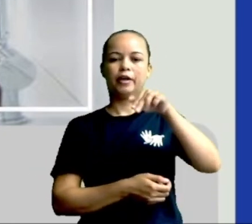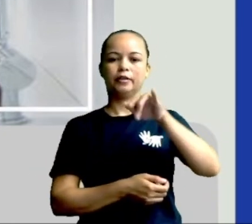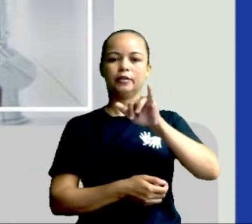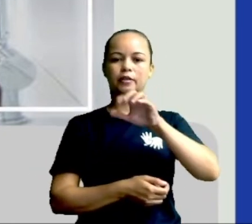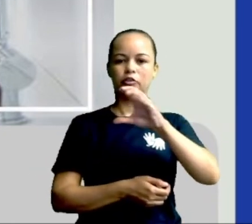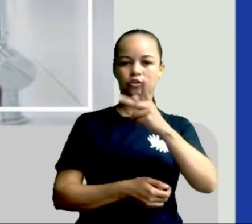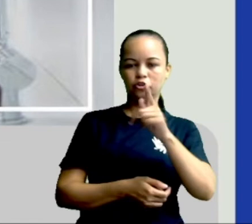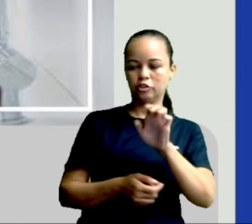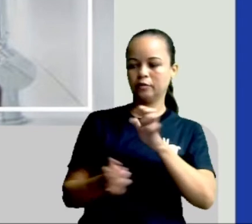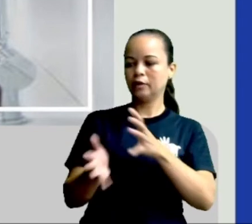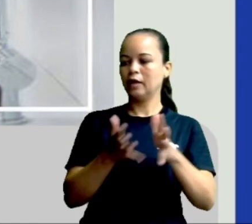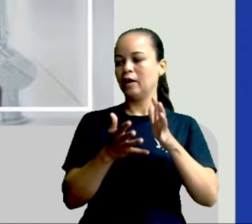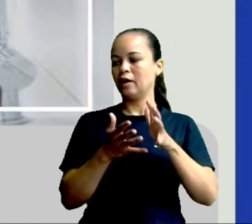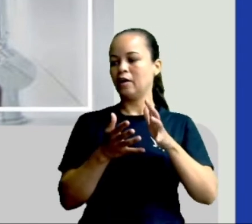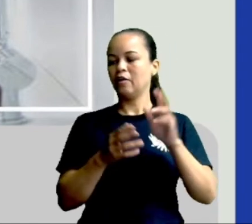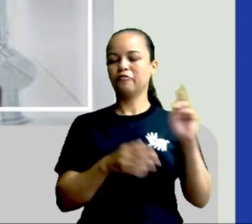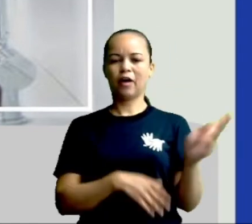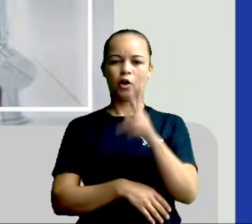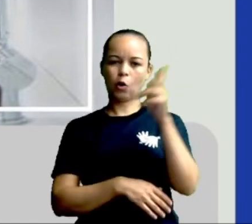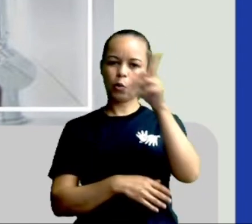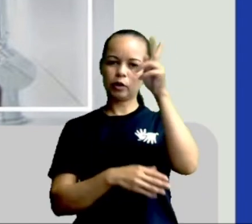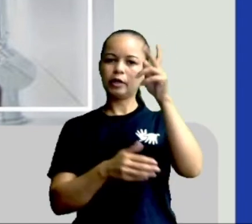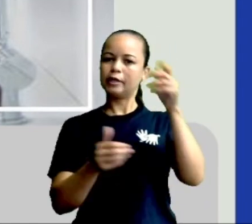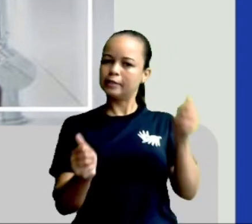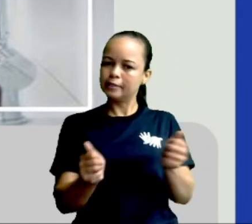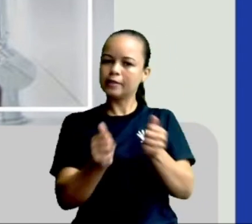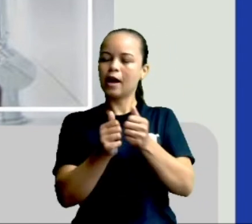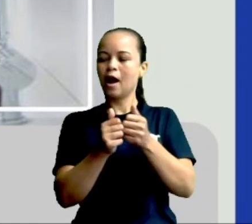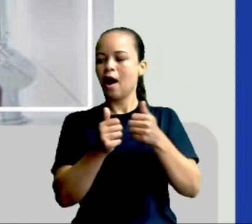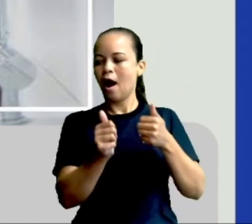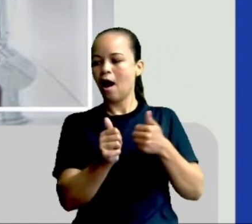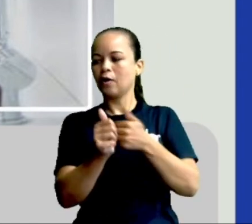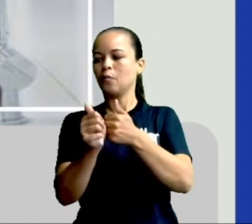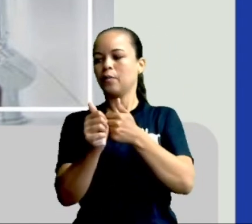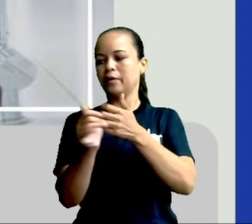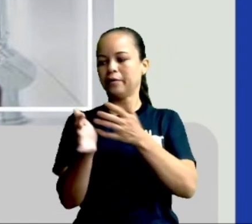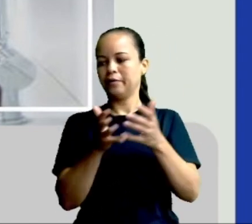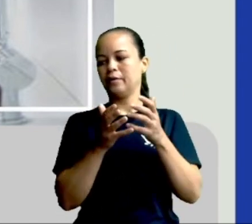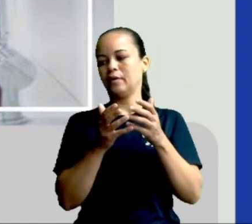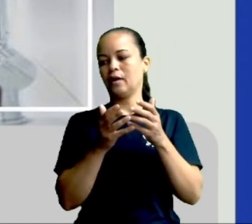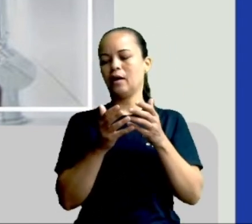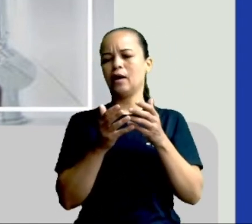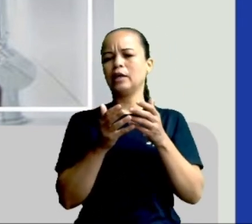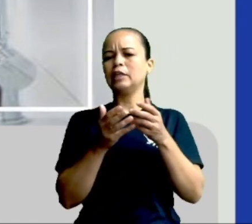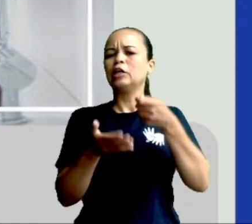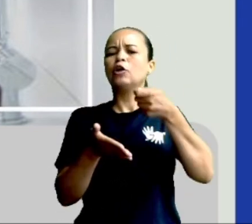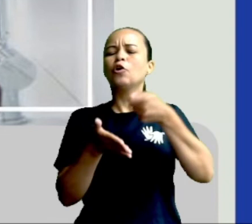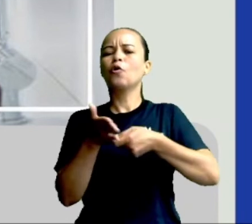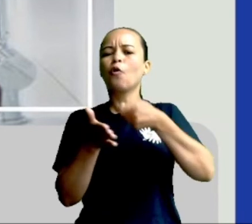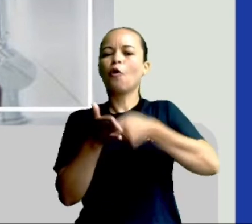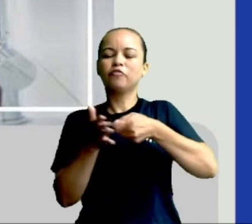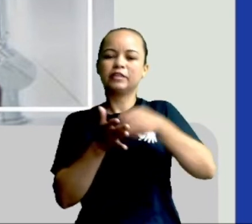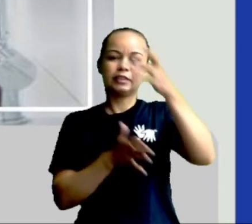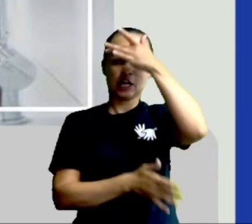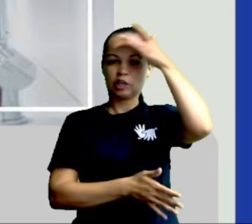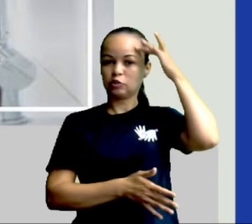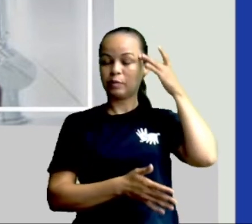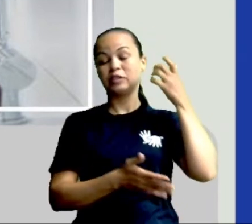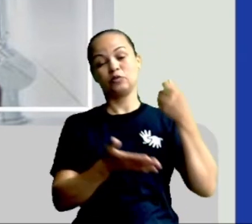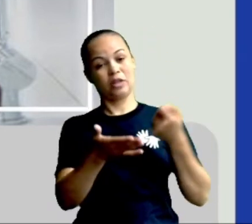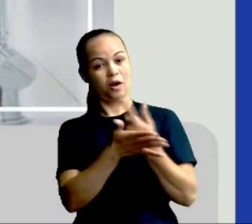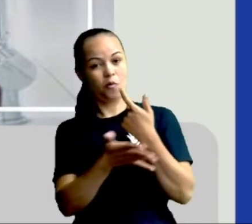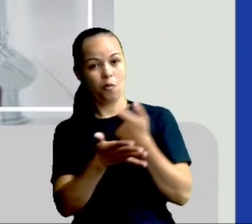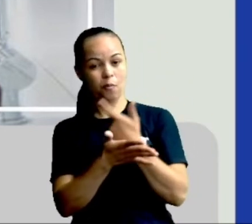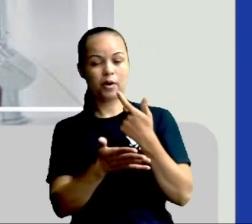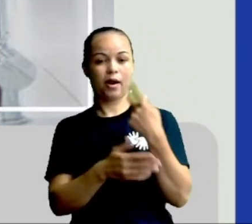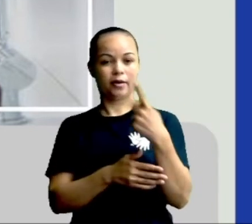a companhia. Percebam que é um anúncio publicitário que tem o objetivo de convencer as pessoas a